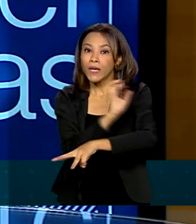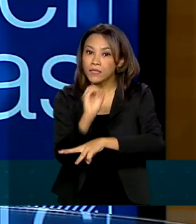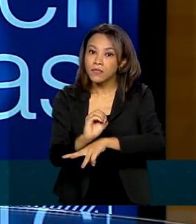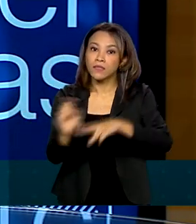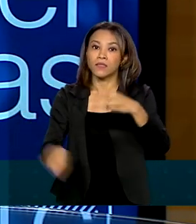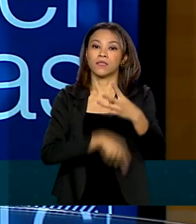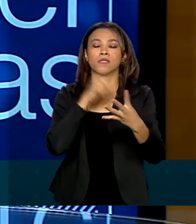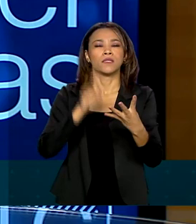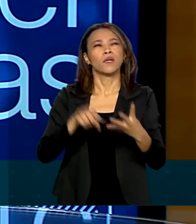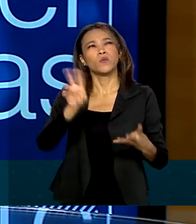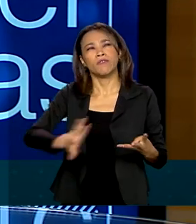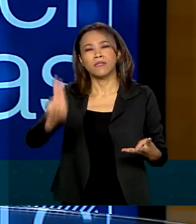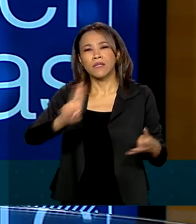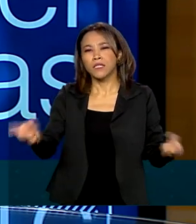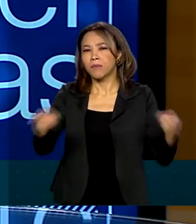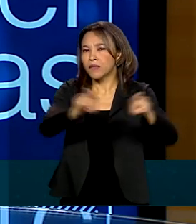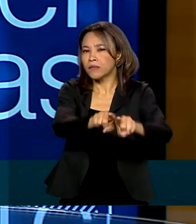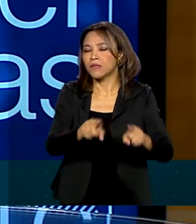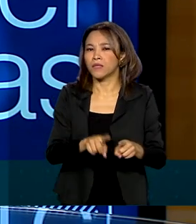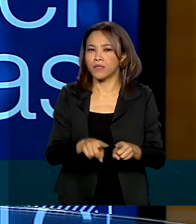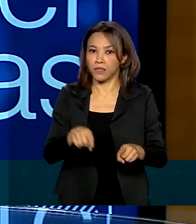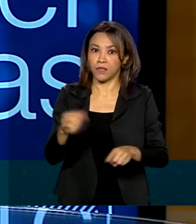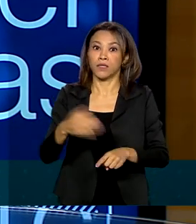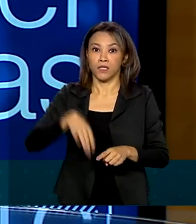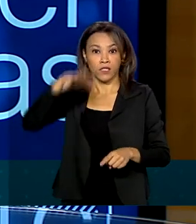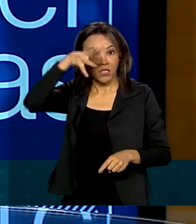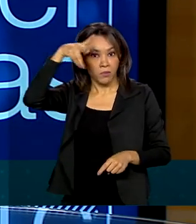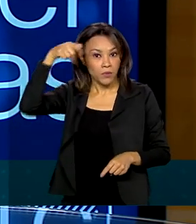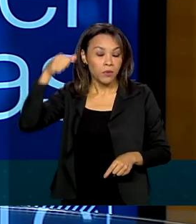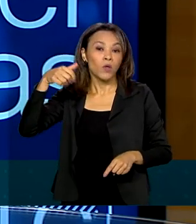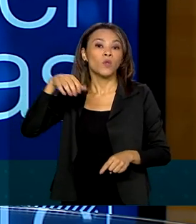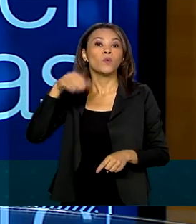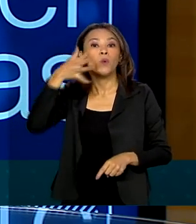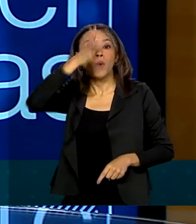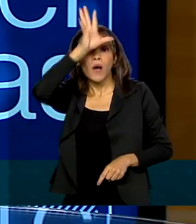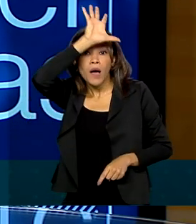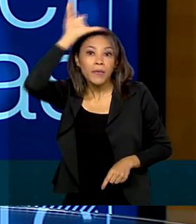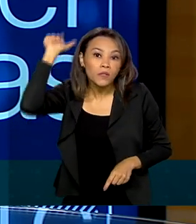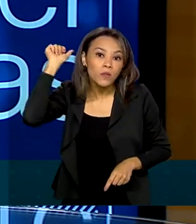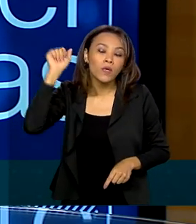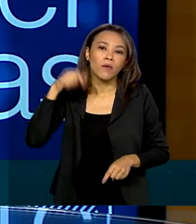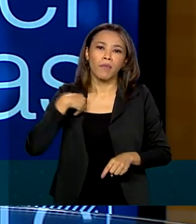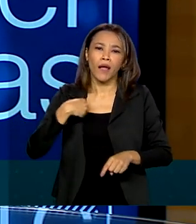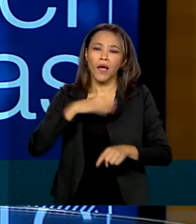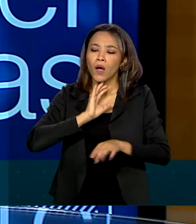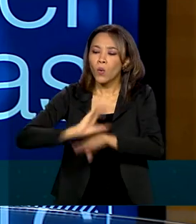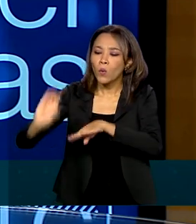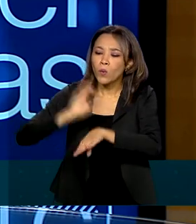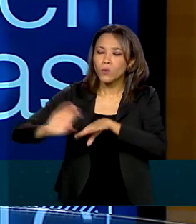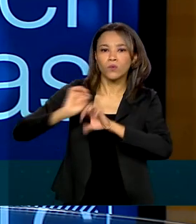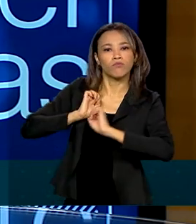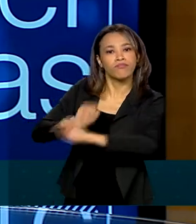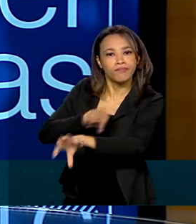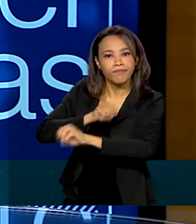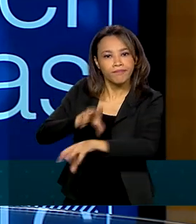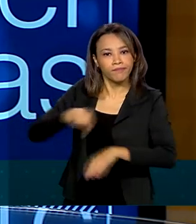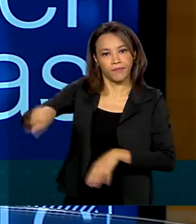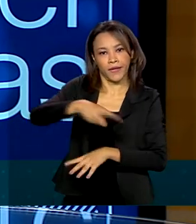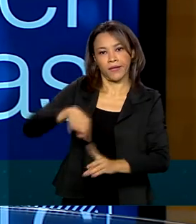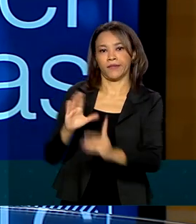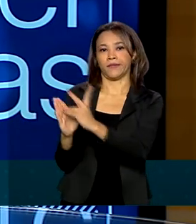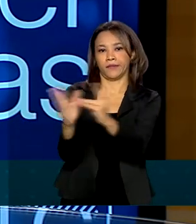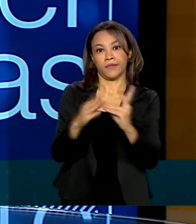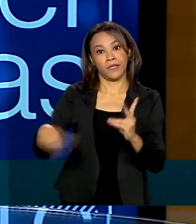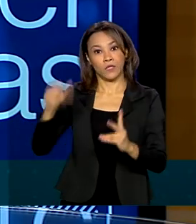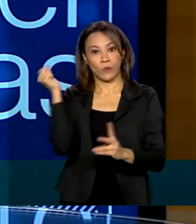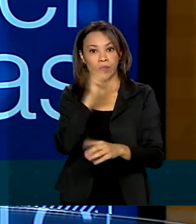Universidade Estadual de Mato Grosso, do Amazonas, pra dar cursos profissionalizantes pra que eles sejam inseridos no